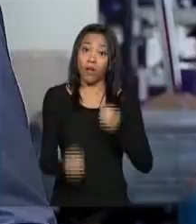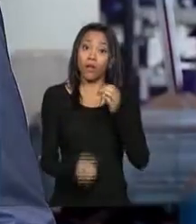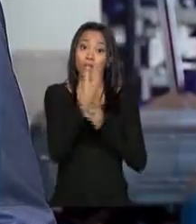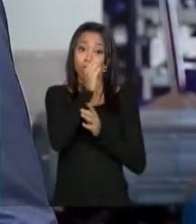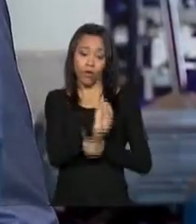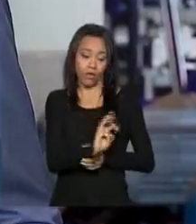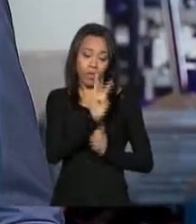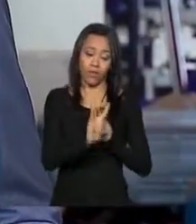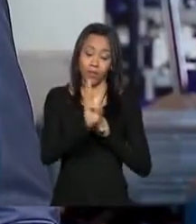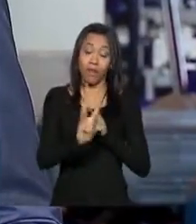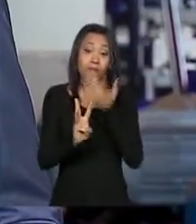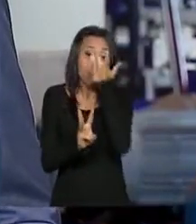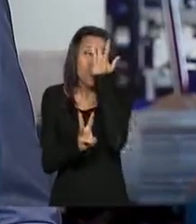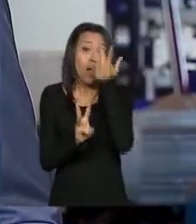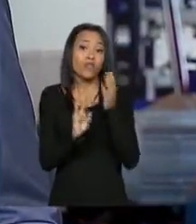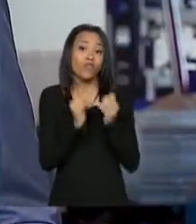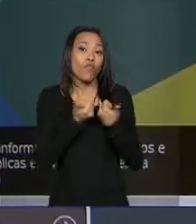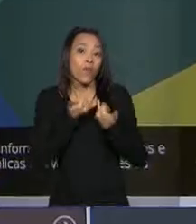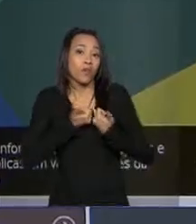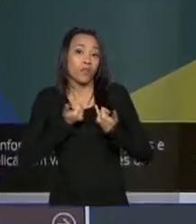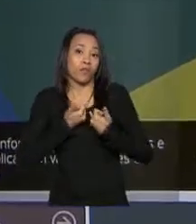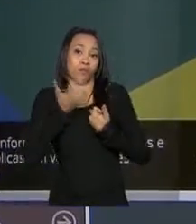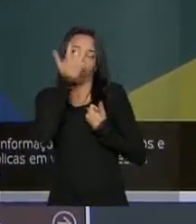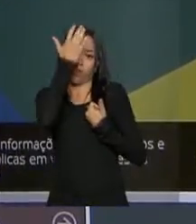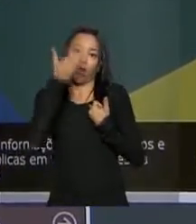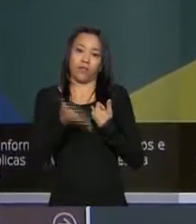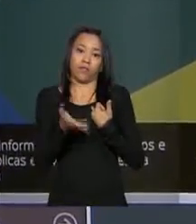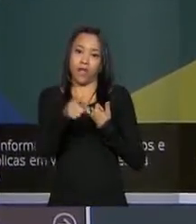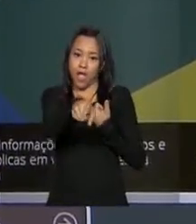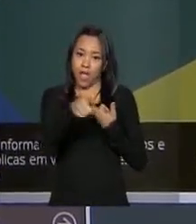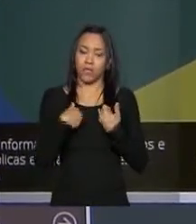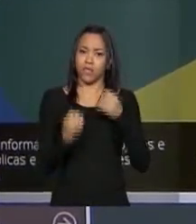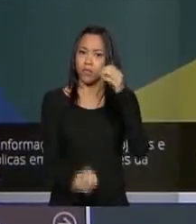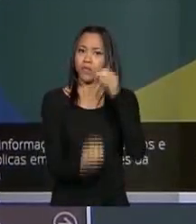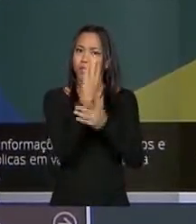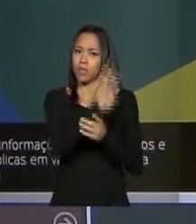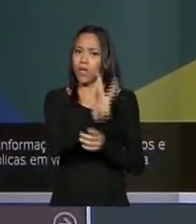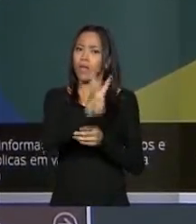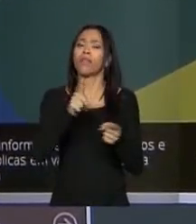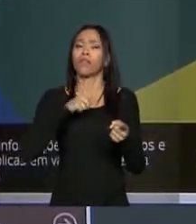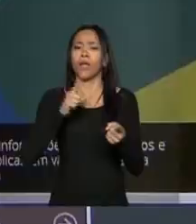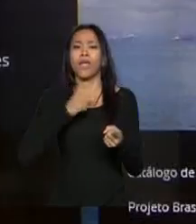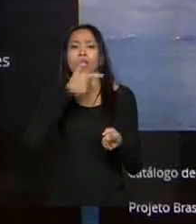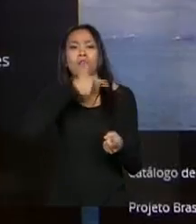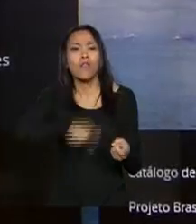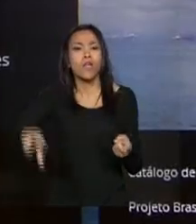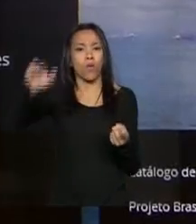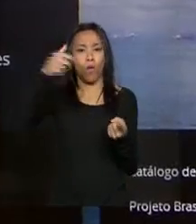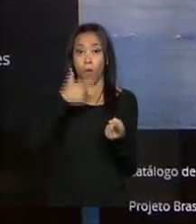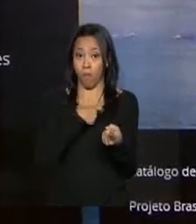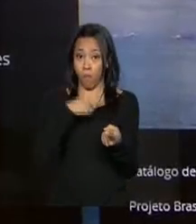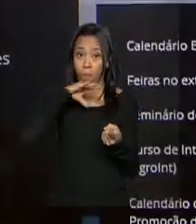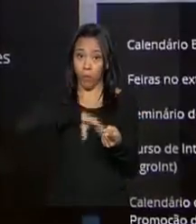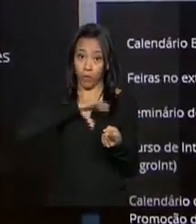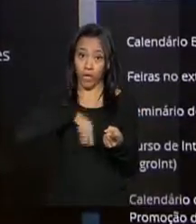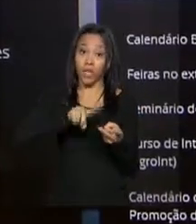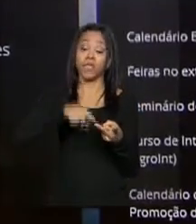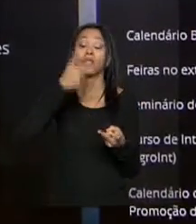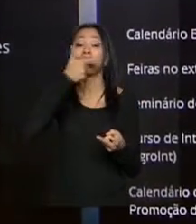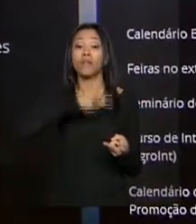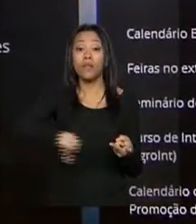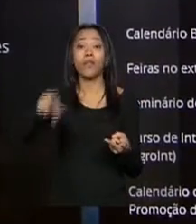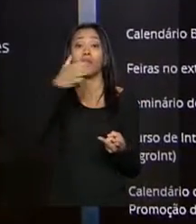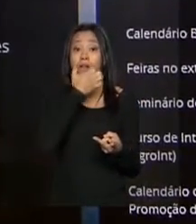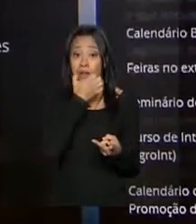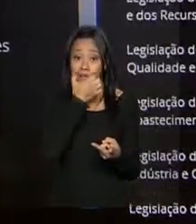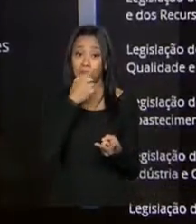para facilitar a vida do empresário. O site reúne informações em português, inglês e espanhol dos Ministérios da Agricultura,